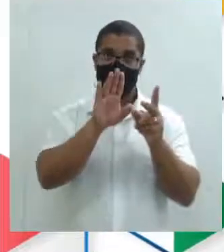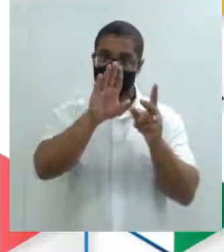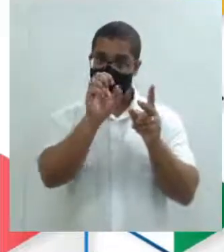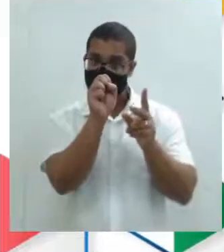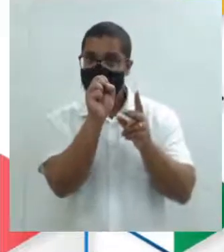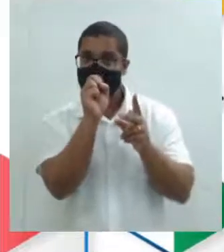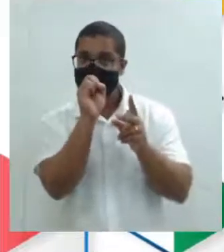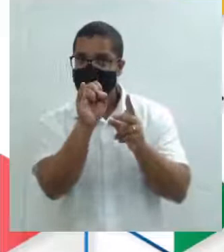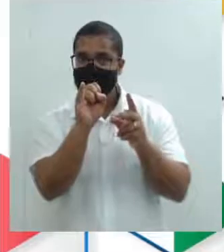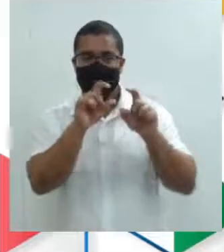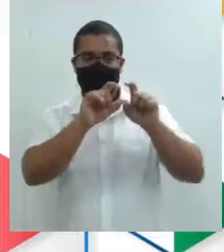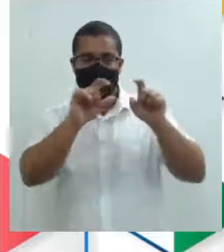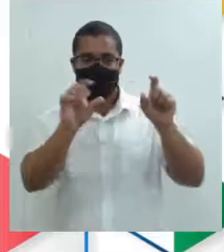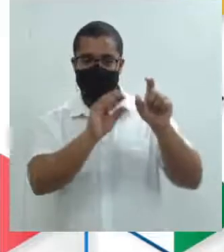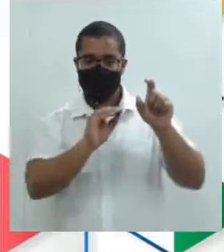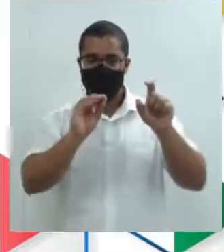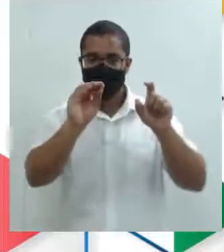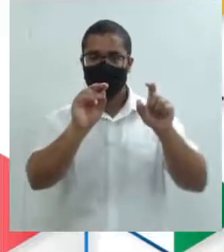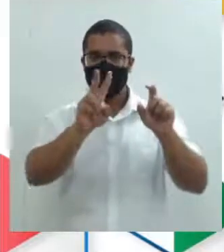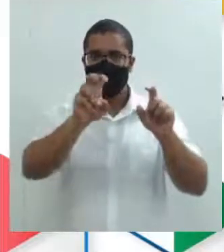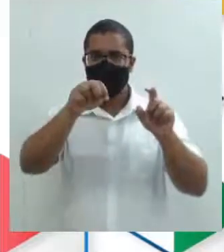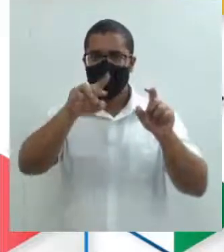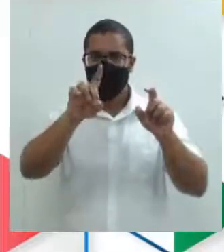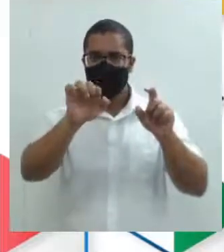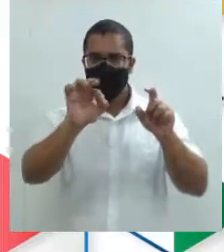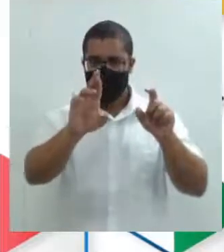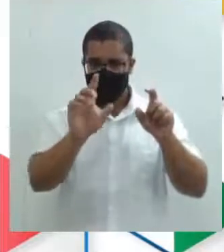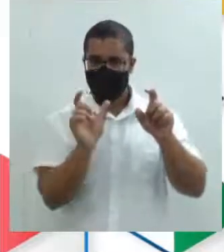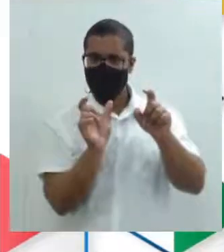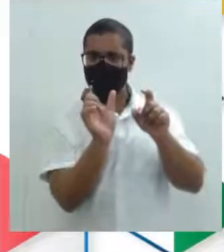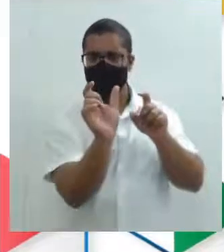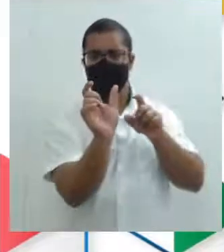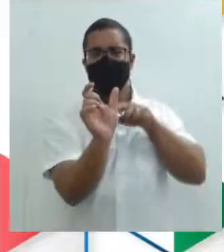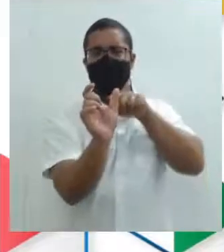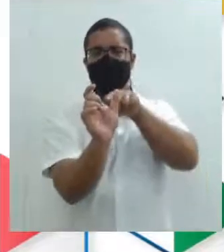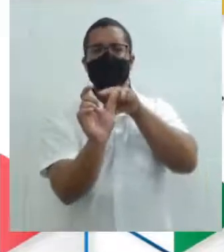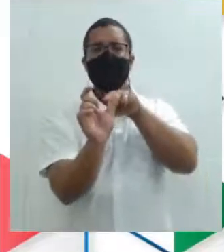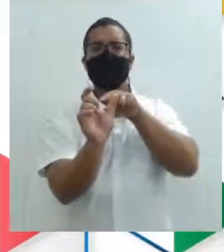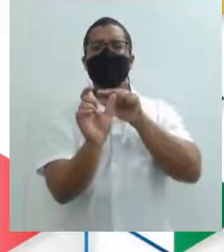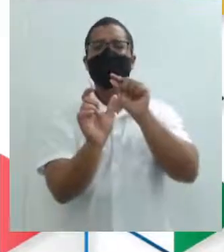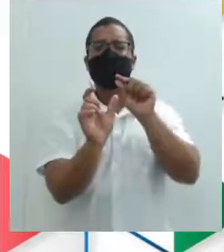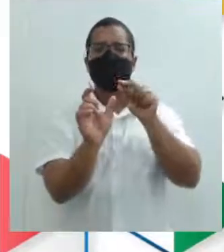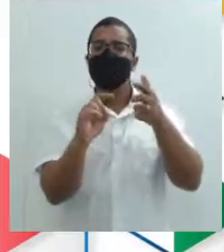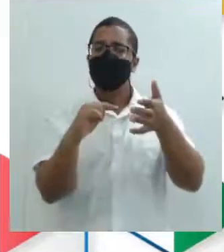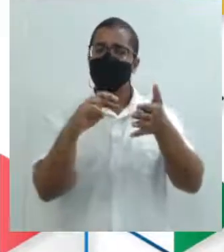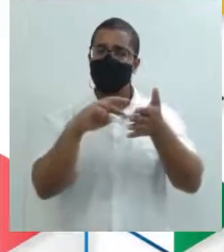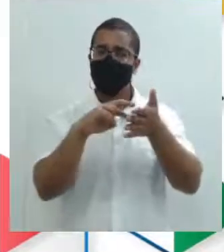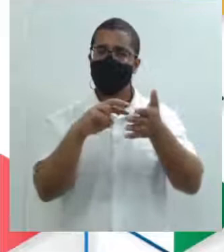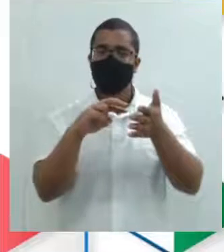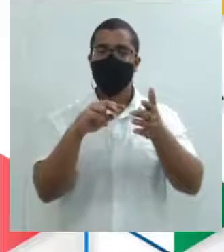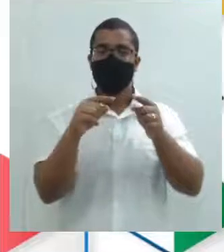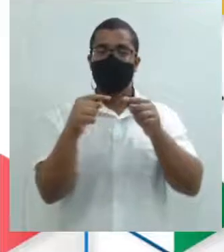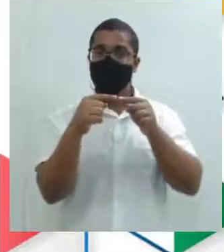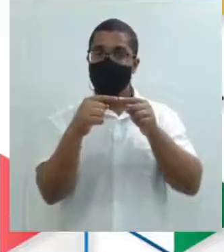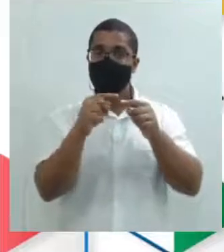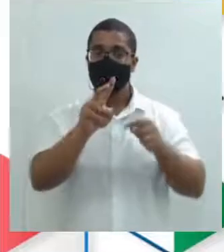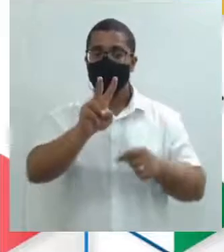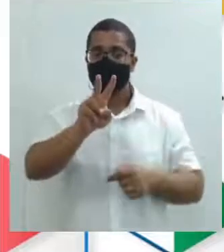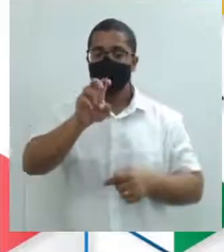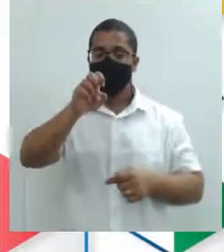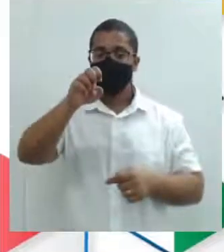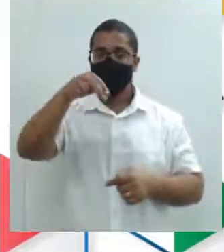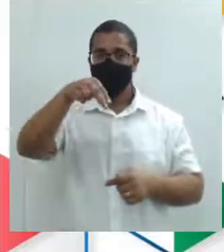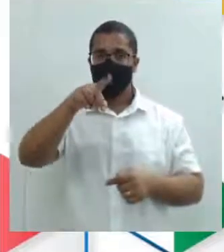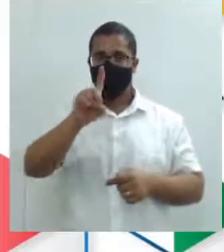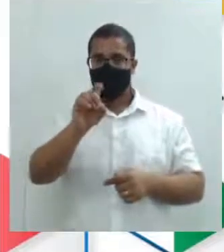conjugada nesta utilização, nesta tirinha, tem a forma vendo, a forma